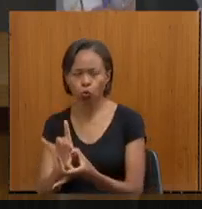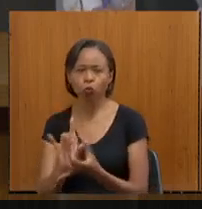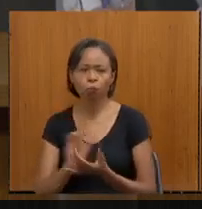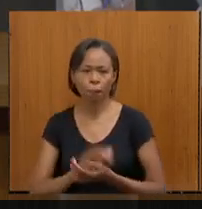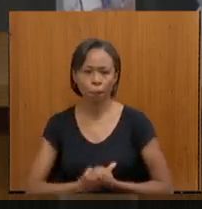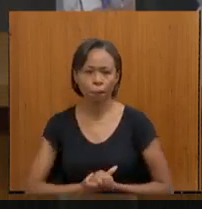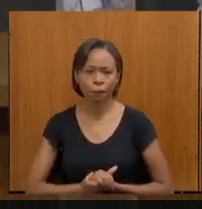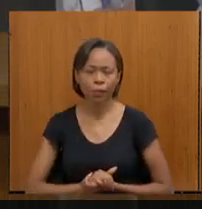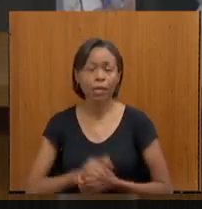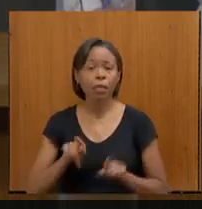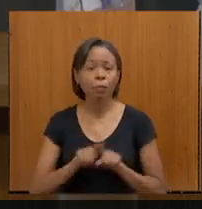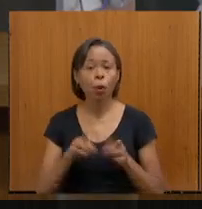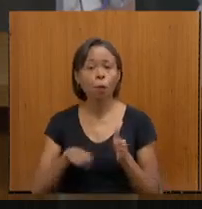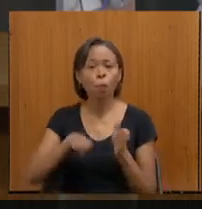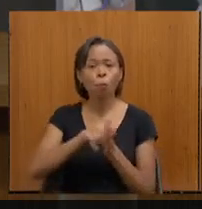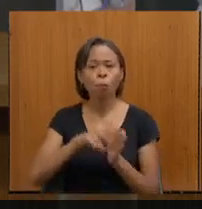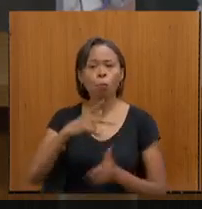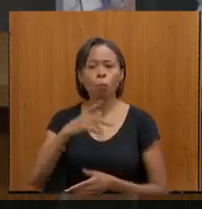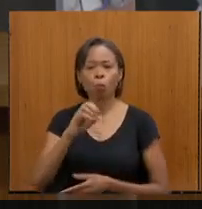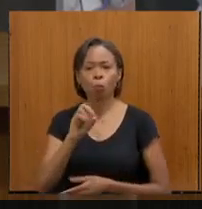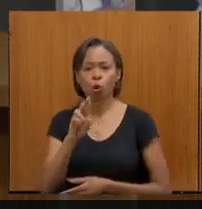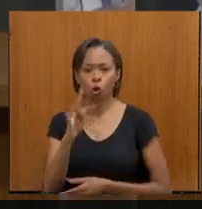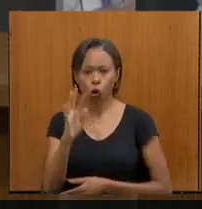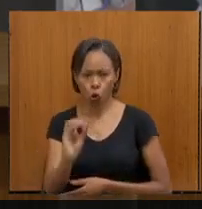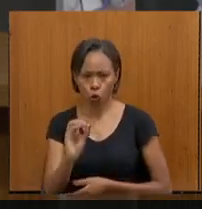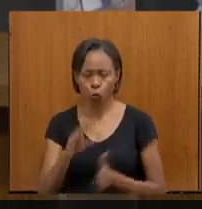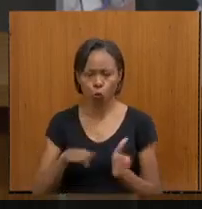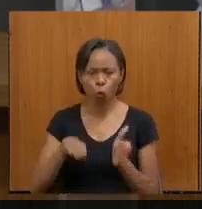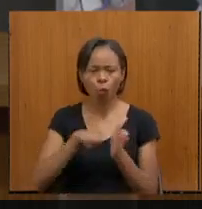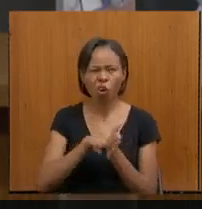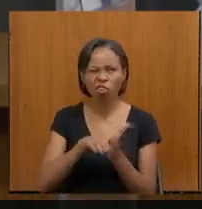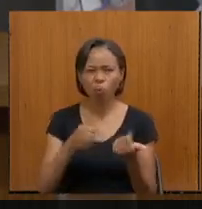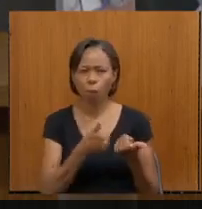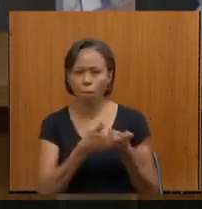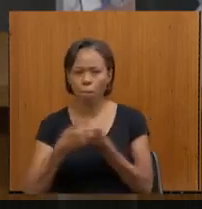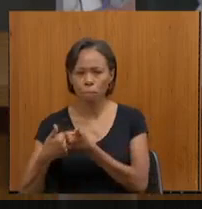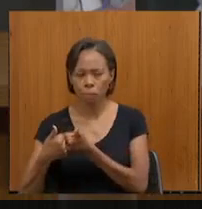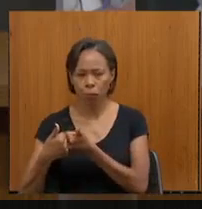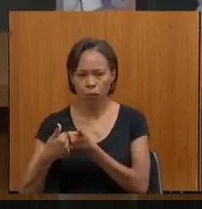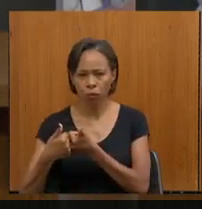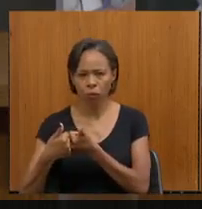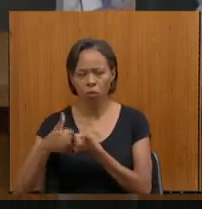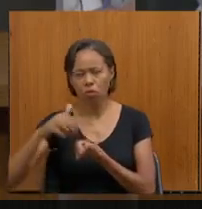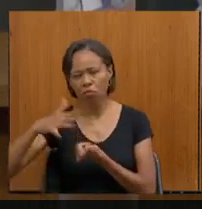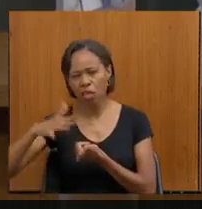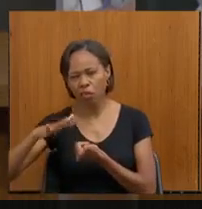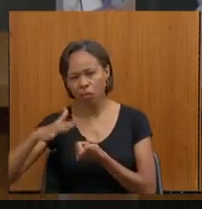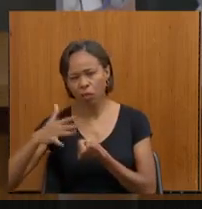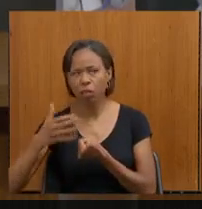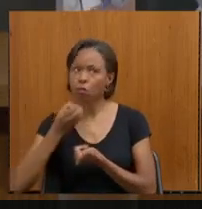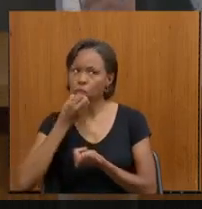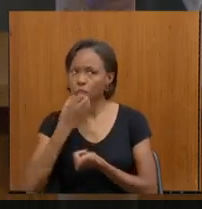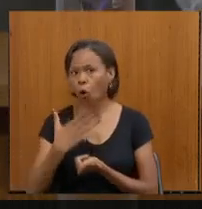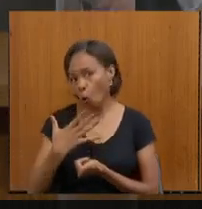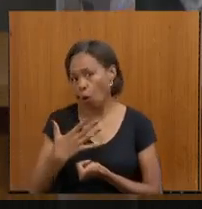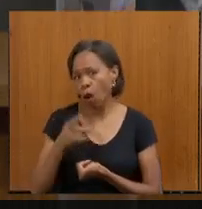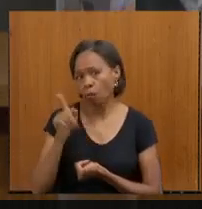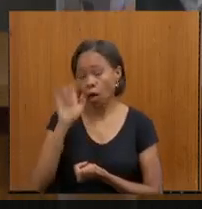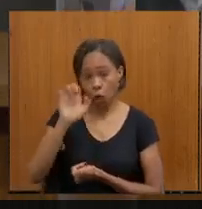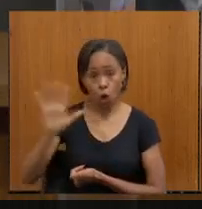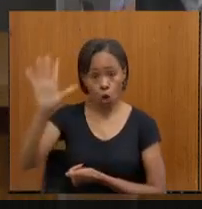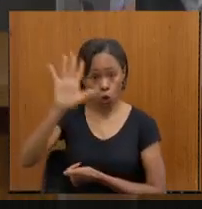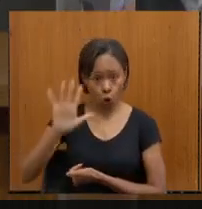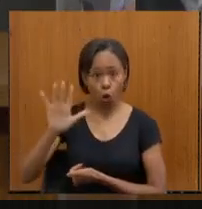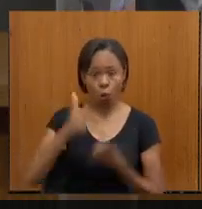do Pecém e tem um porto de gamoso numa posto umidade relativa mas boa para a Europa